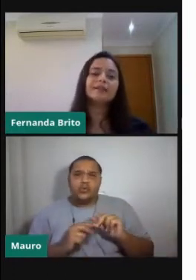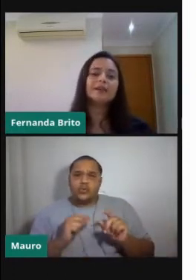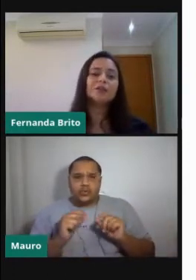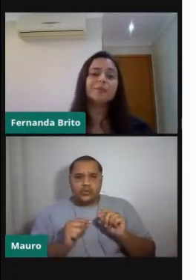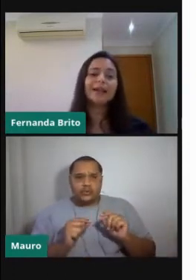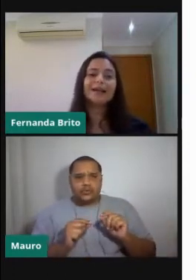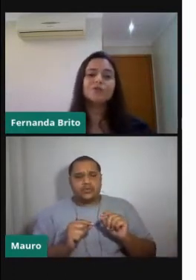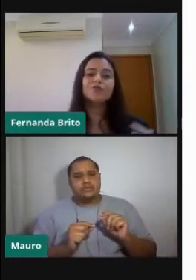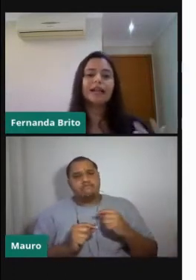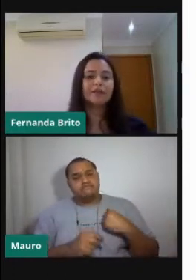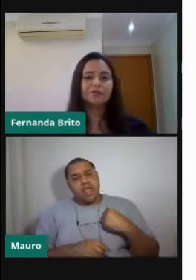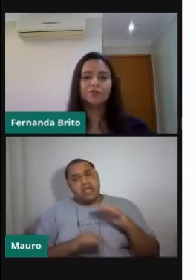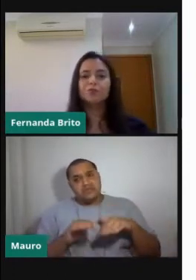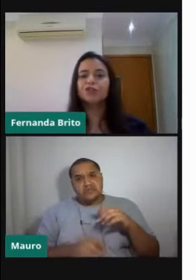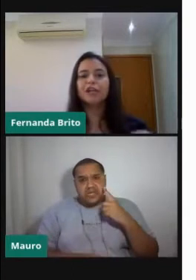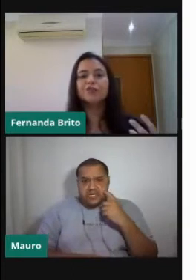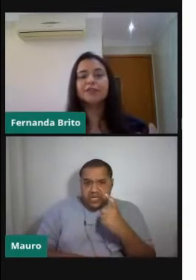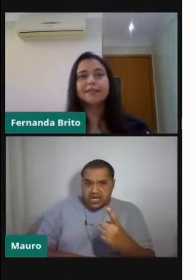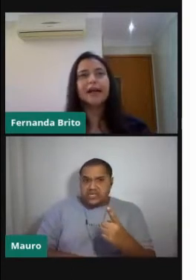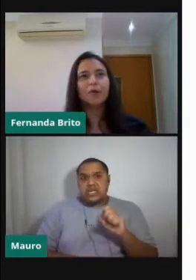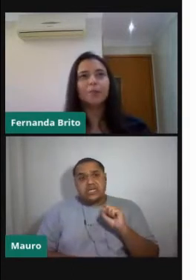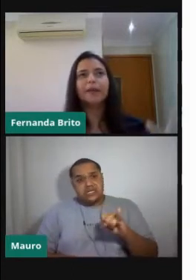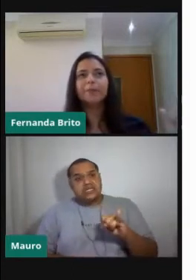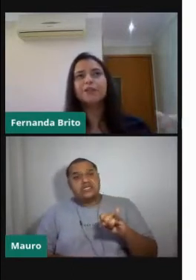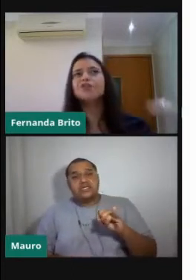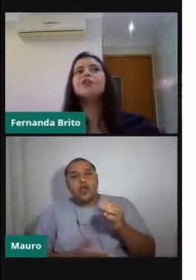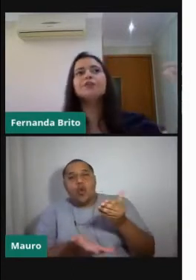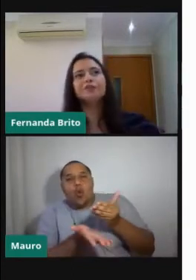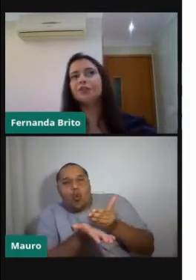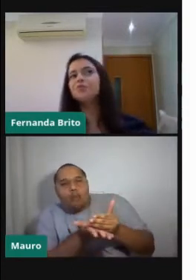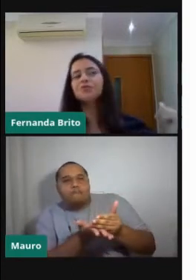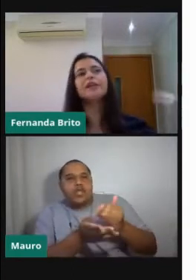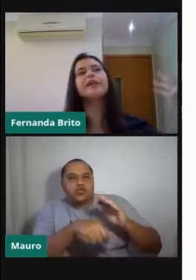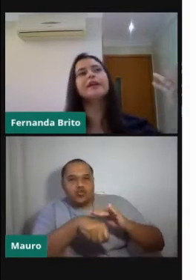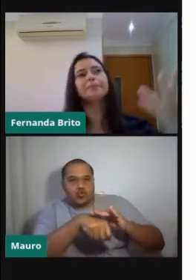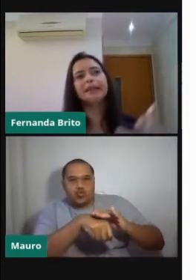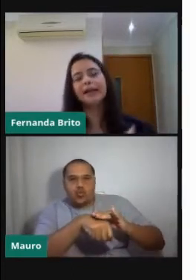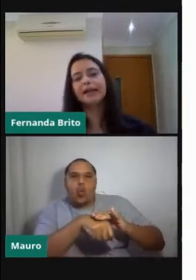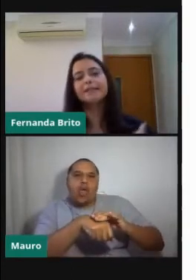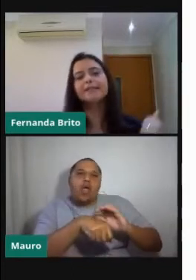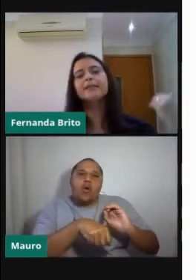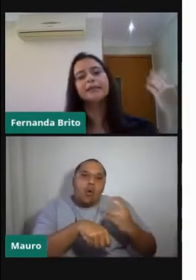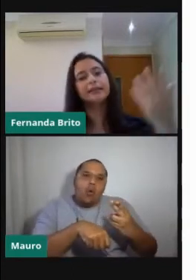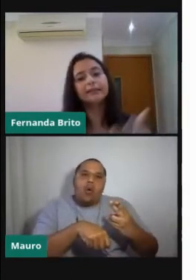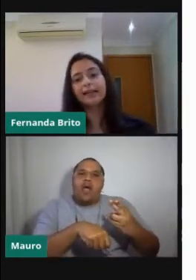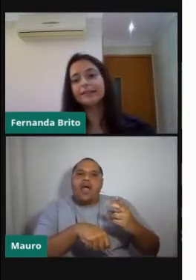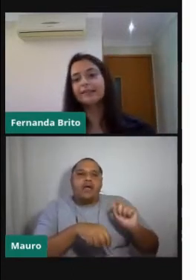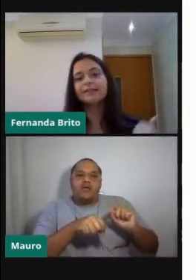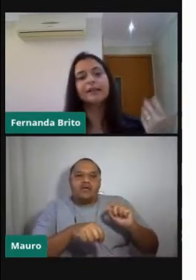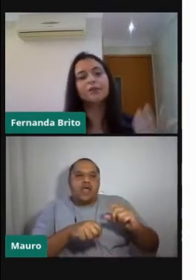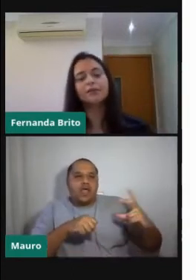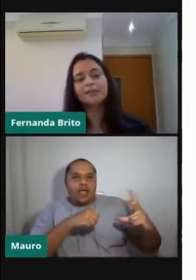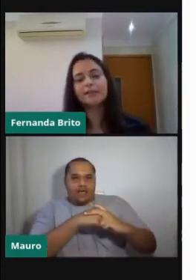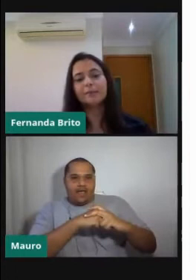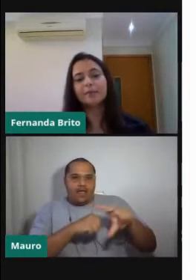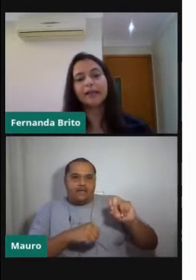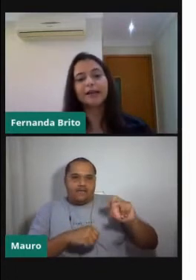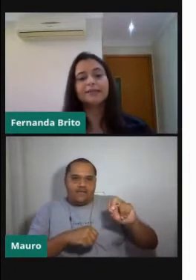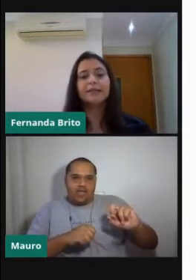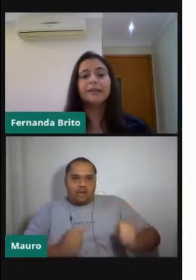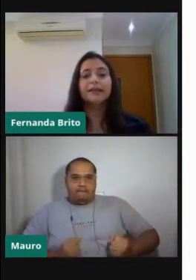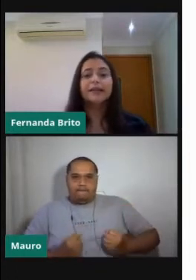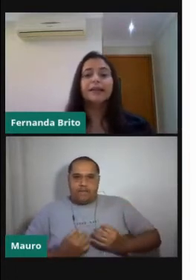abordagens interessantes para casos leves, no estágio inicial, para impedir que o vírus, né, replicasse, que ele entrasse nas células e